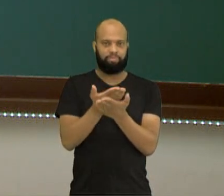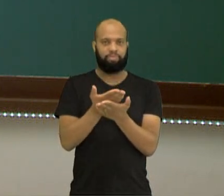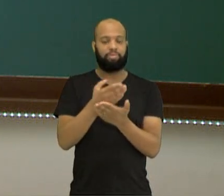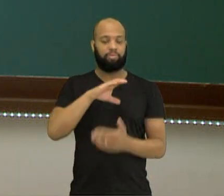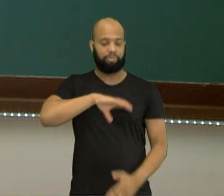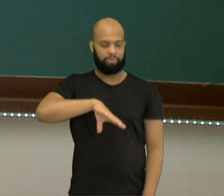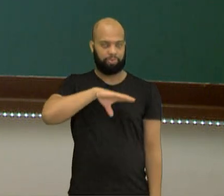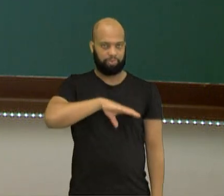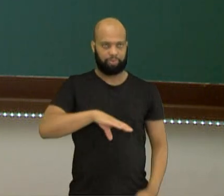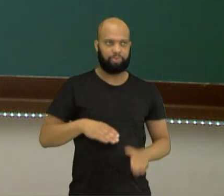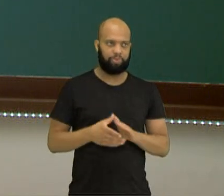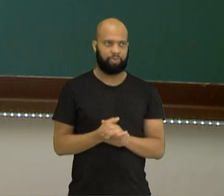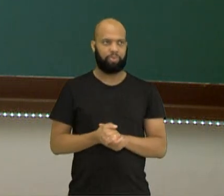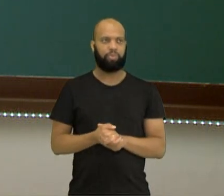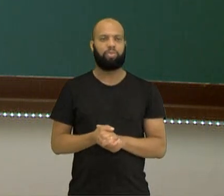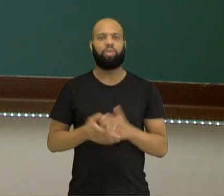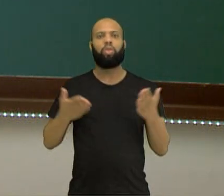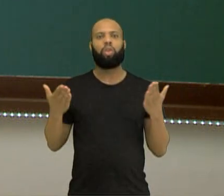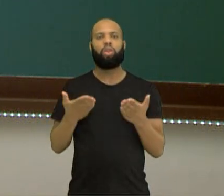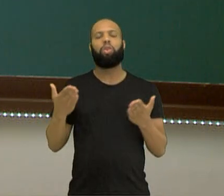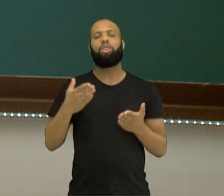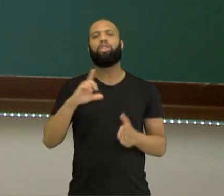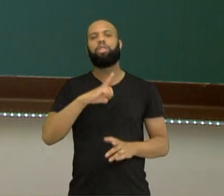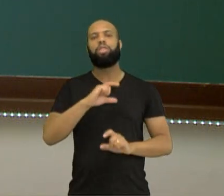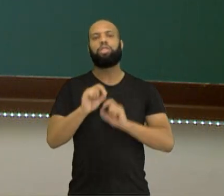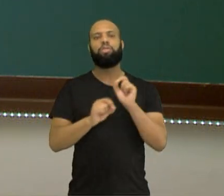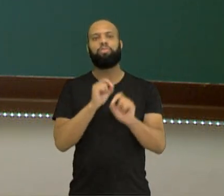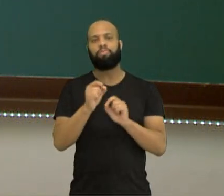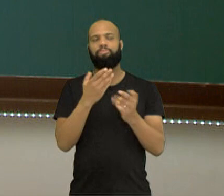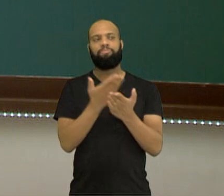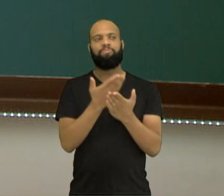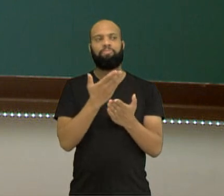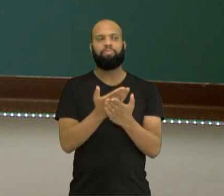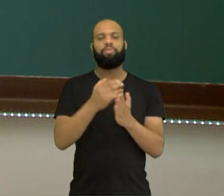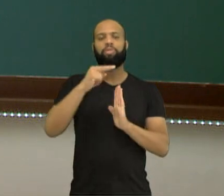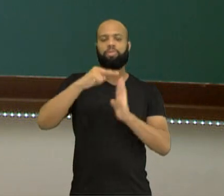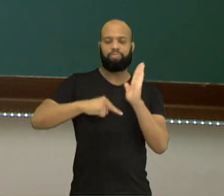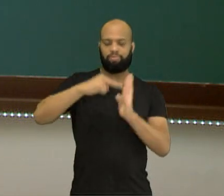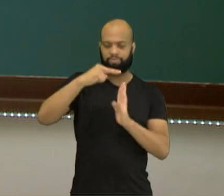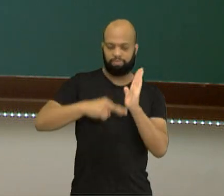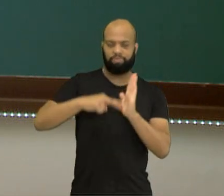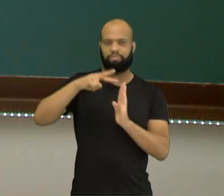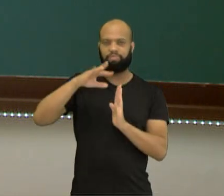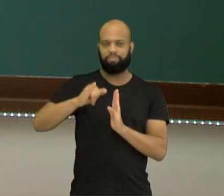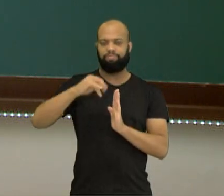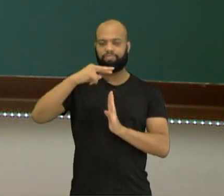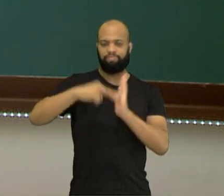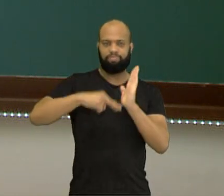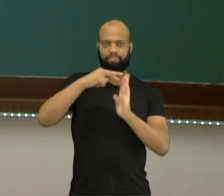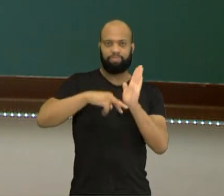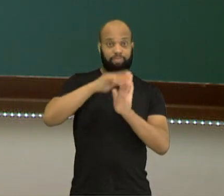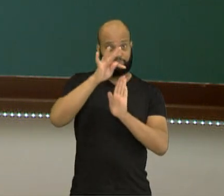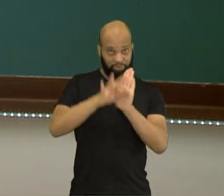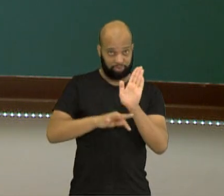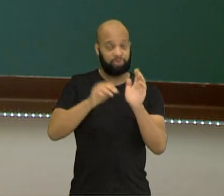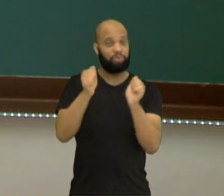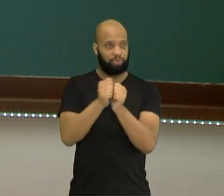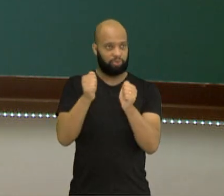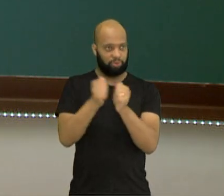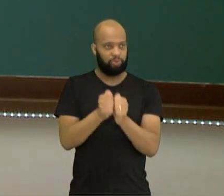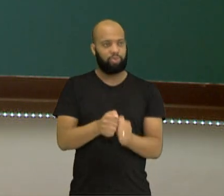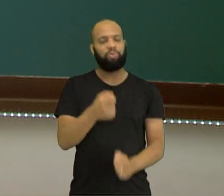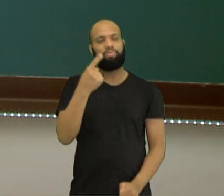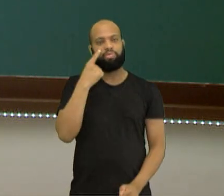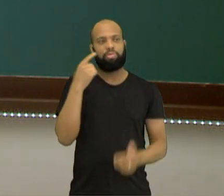aulas. Hoje nós vamos ter uma aula de leitura, vamos ler bastante textos aqui, né? Vamos ver